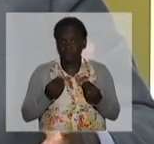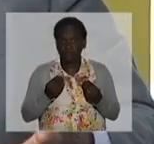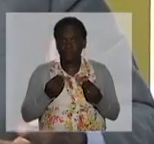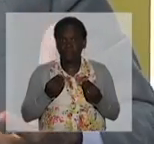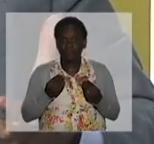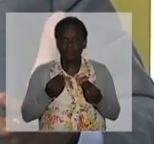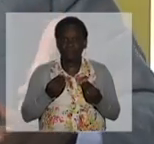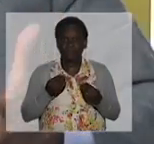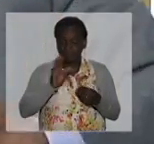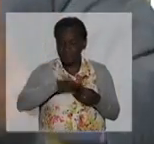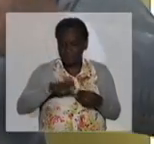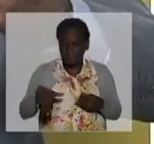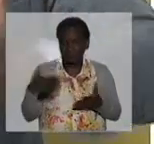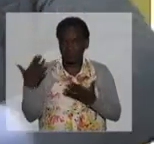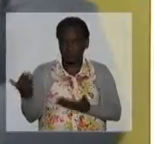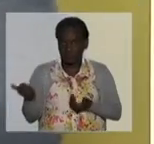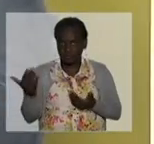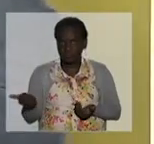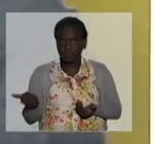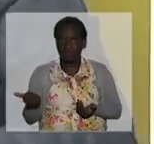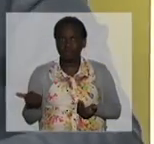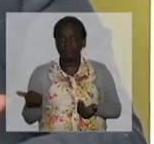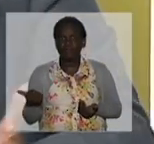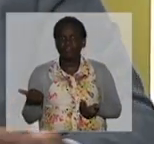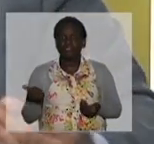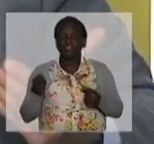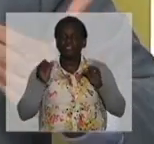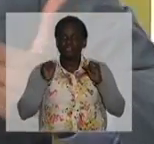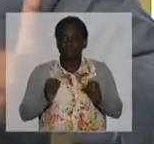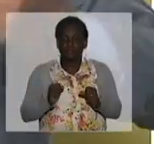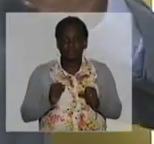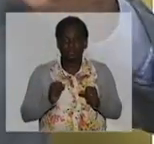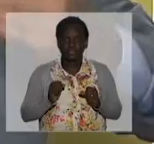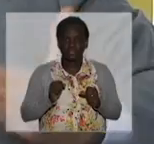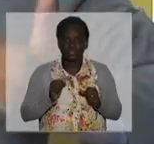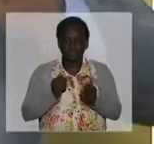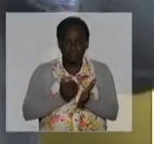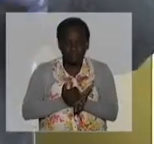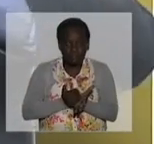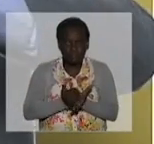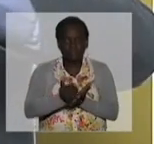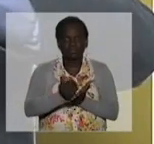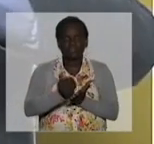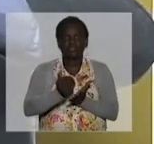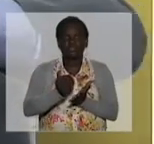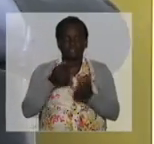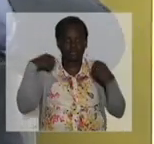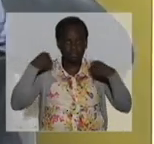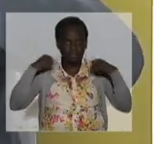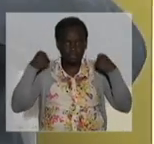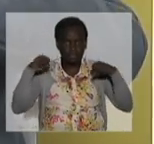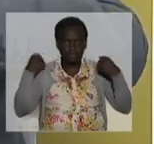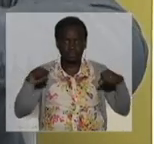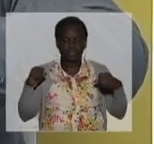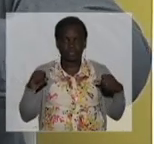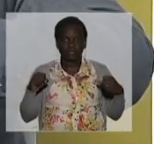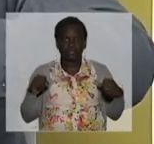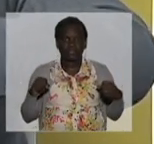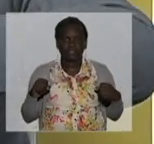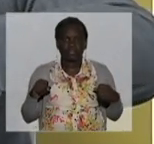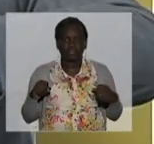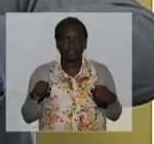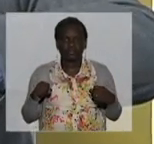que as crianças e adolescentes pudessem ter a iniciação na educação